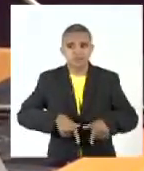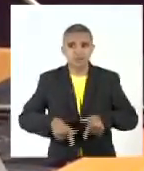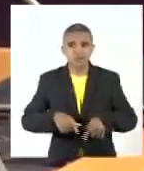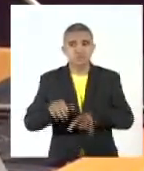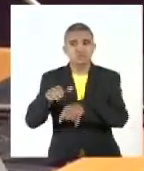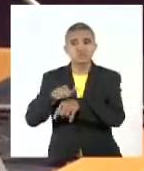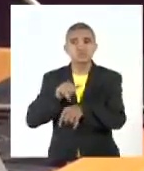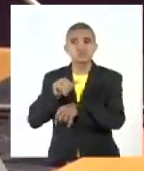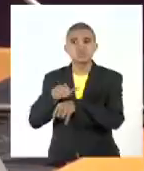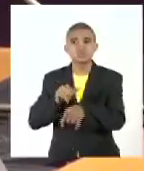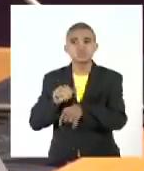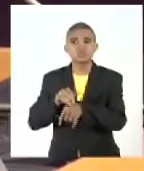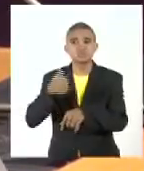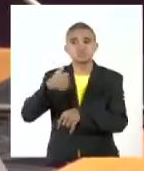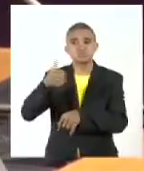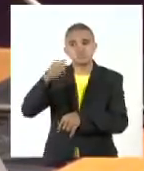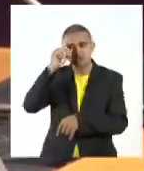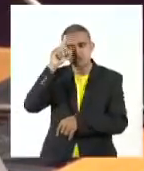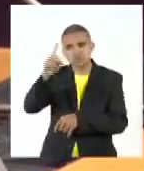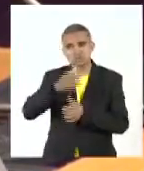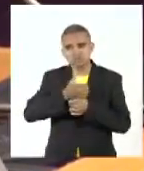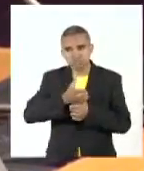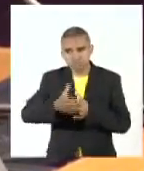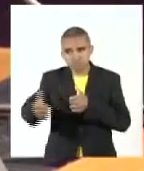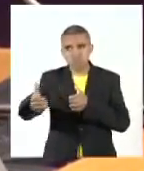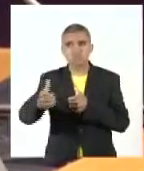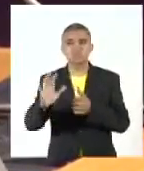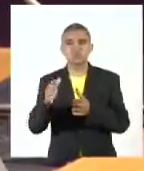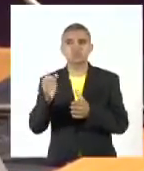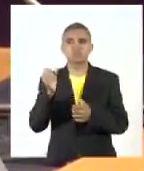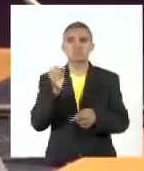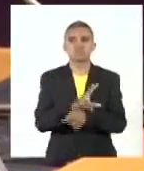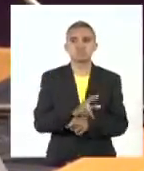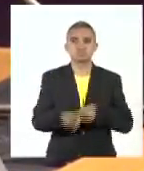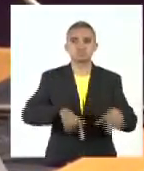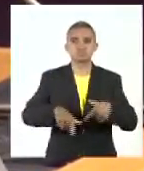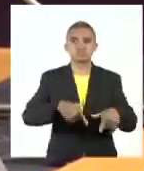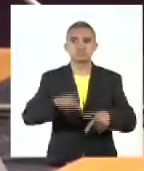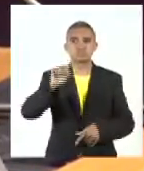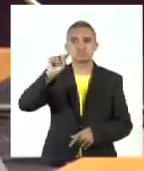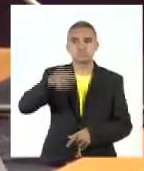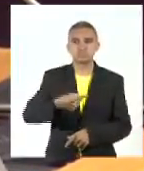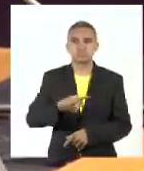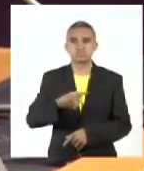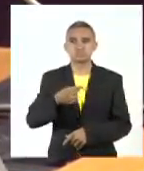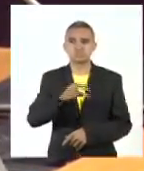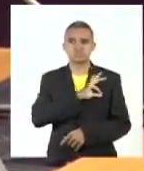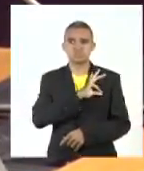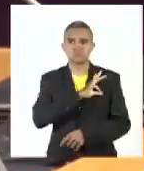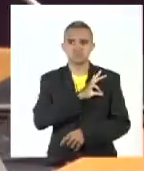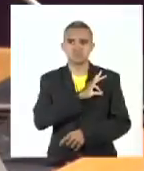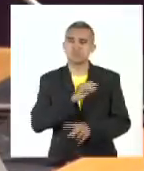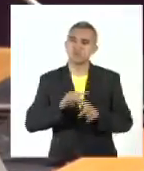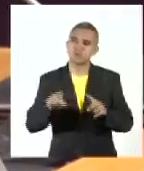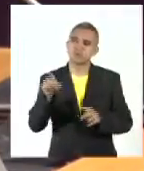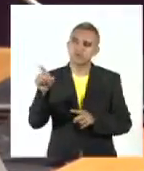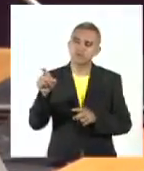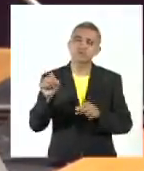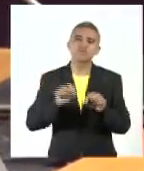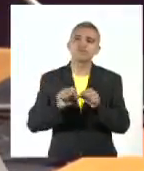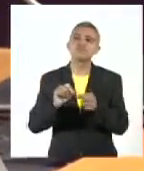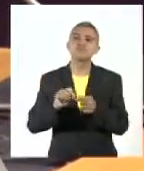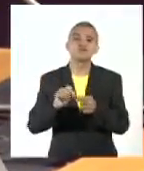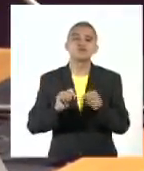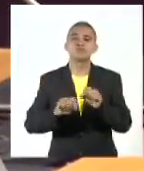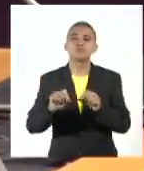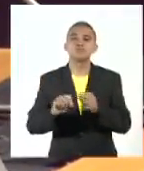primeiro dia de mandato, já colocou os 1.000 policiais, o que ele poderia fazer? Seria digno e não tem demérito nenhum nisso. E ele